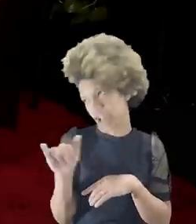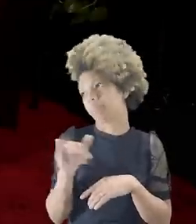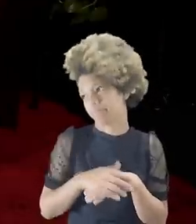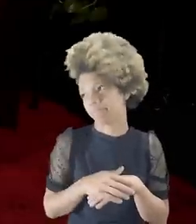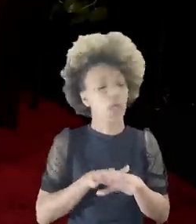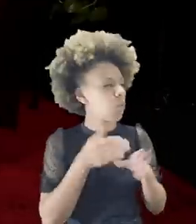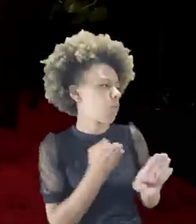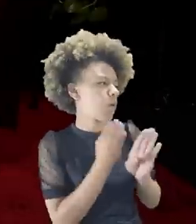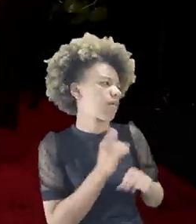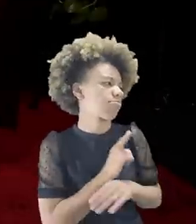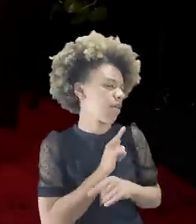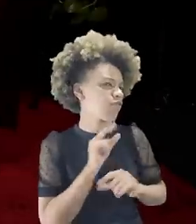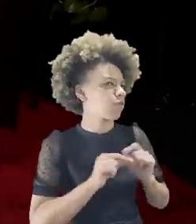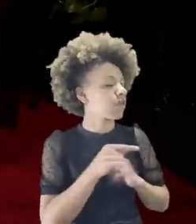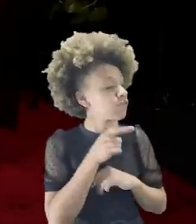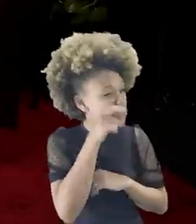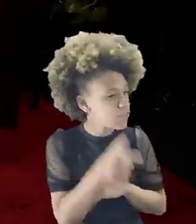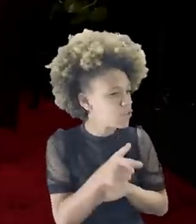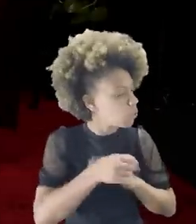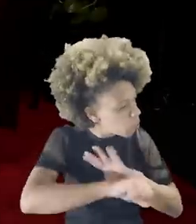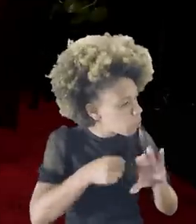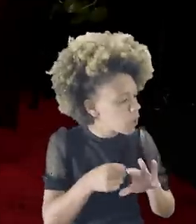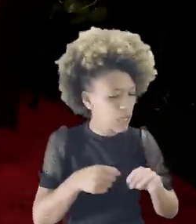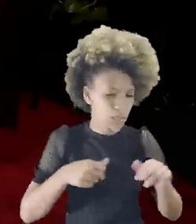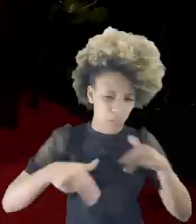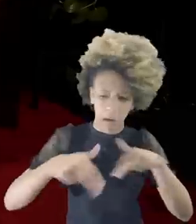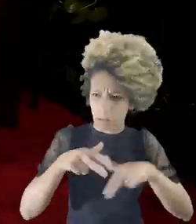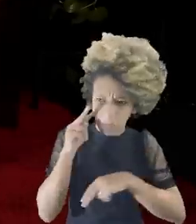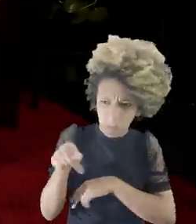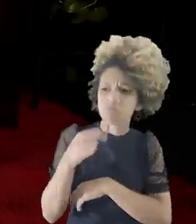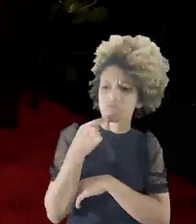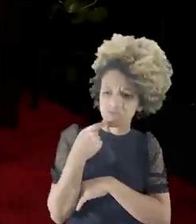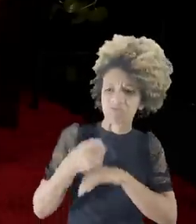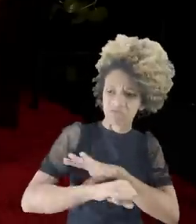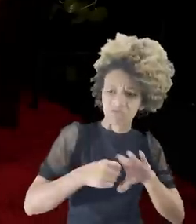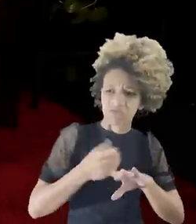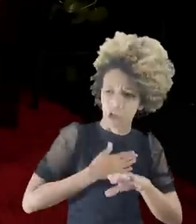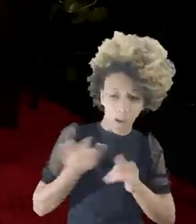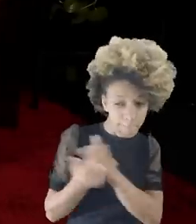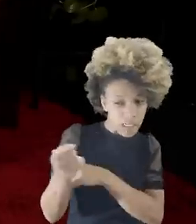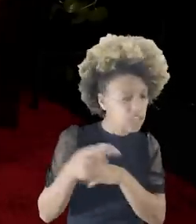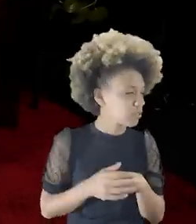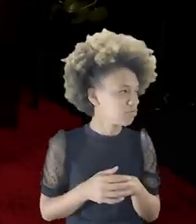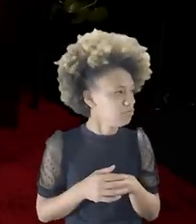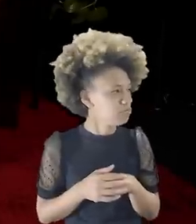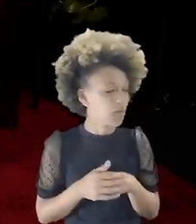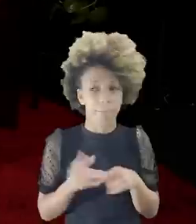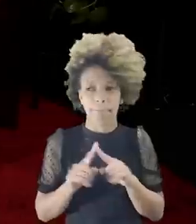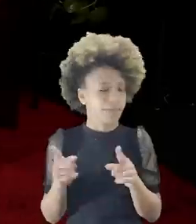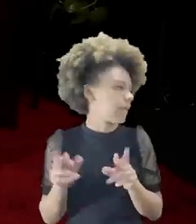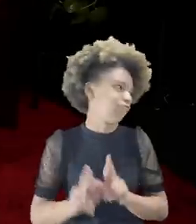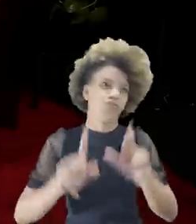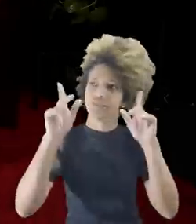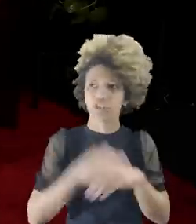qual que foi o impacto que tu teve o cara que tu viu jogar entrou em quadra viu jogar e falou Mano eu jogo eu jogo algum parecido com basquete esse maluco